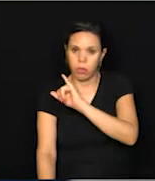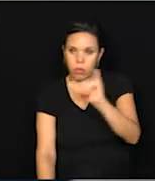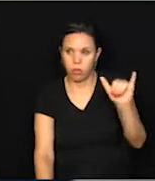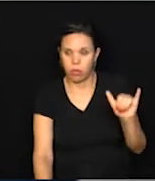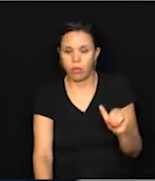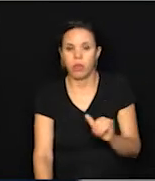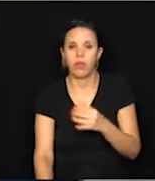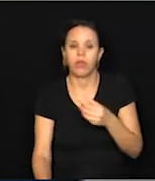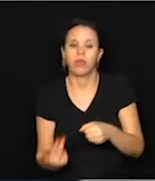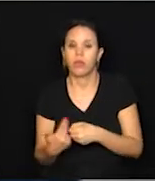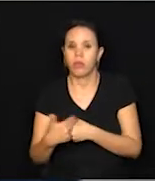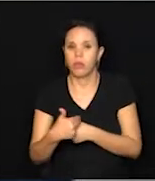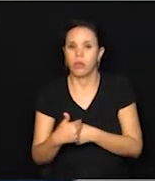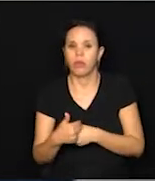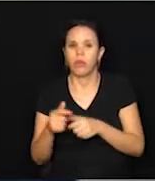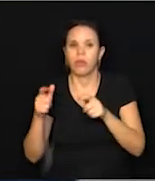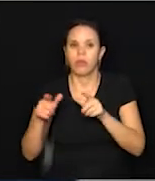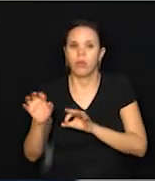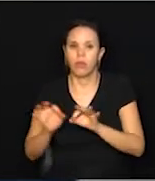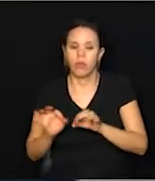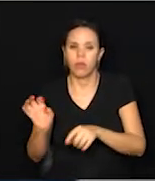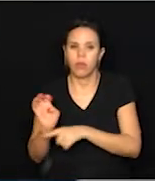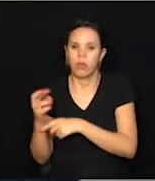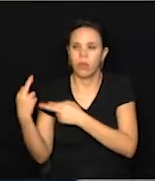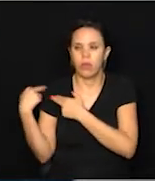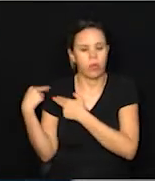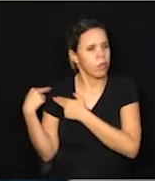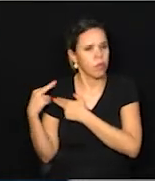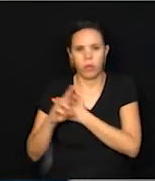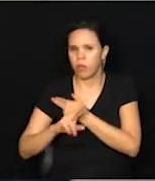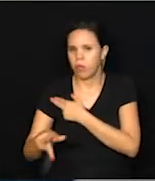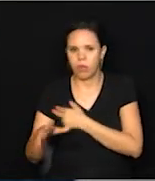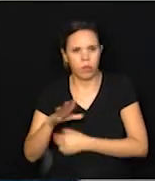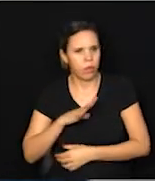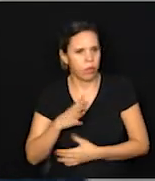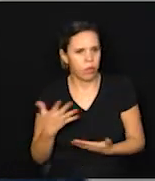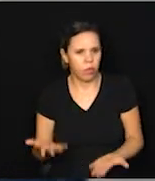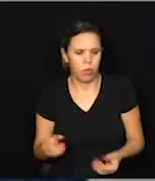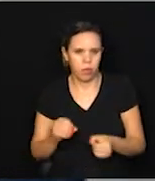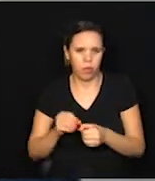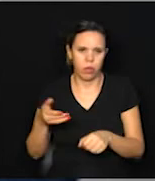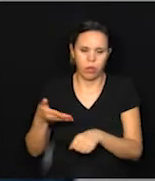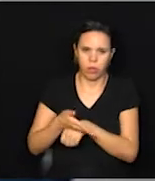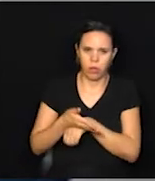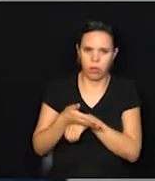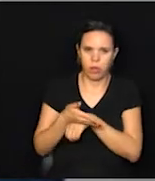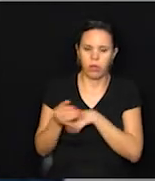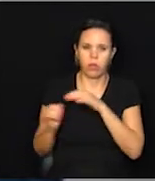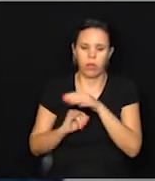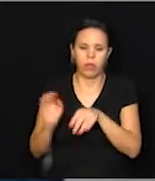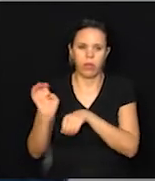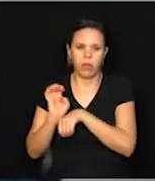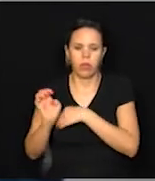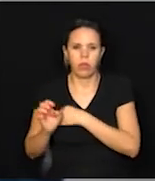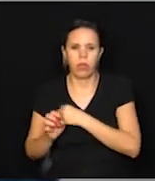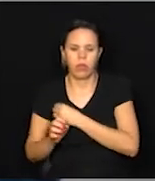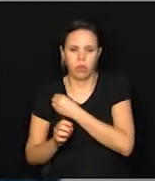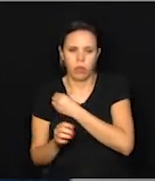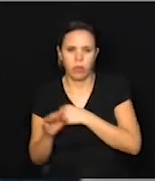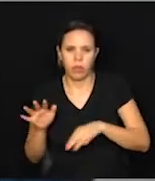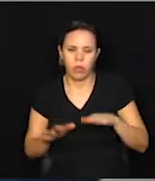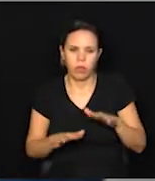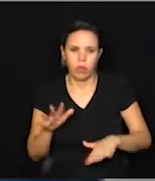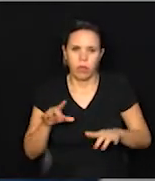a Unicamp ela fica na regulação do Estado, não é do município. Ela faz parte, como ela é uma entidade estadual, então, às vezes,